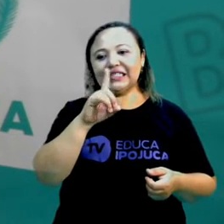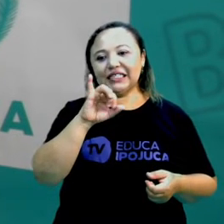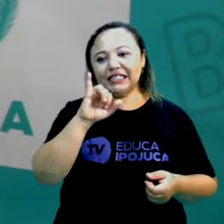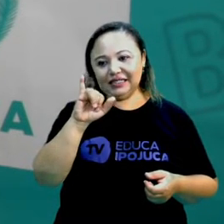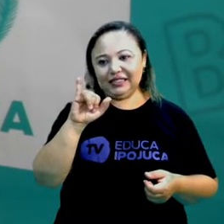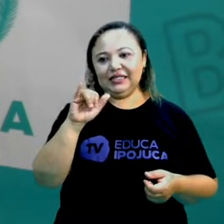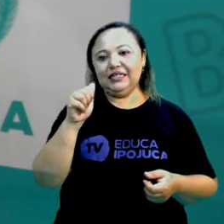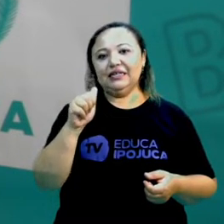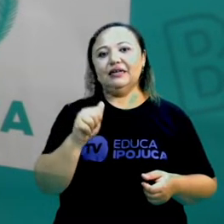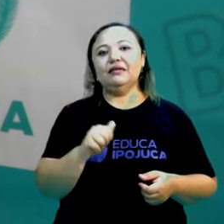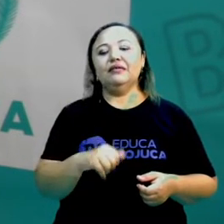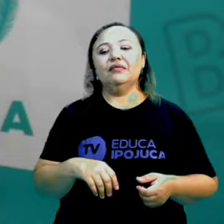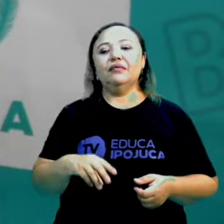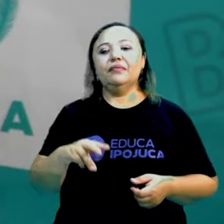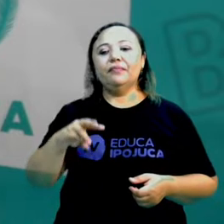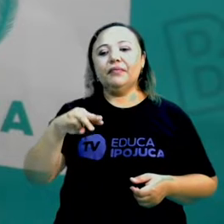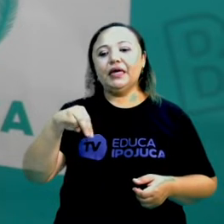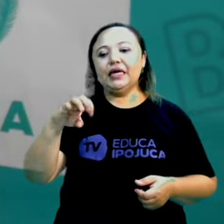Diamante,